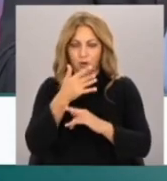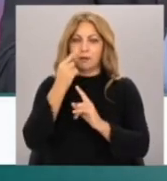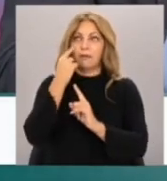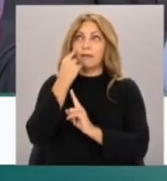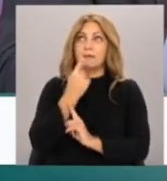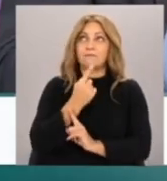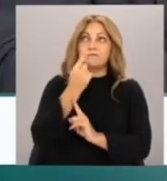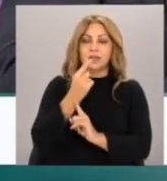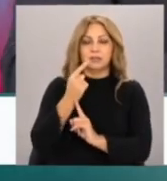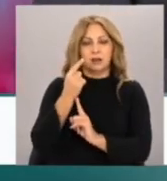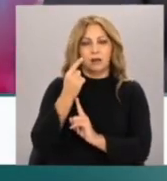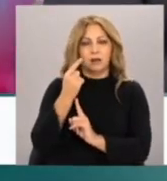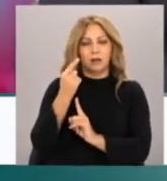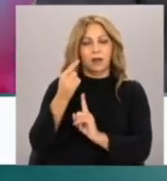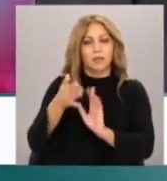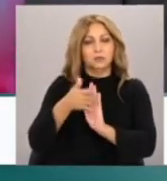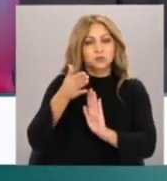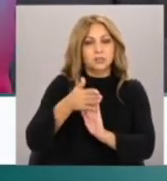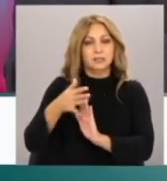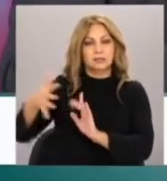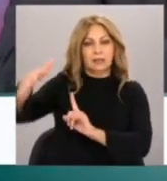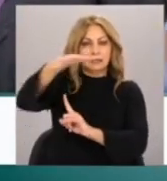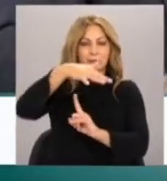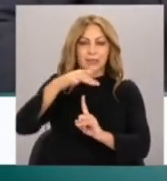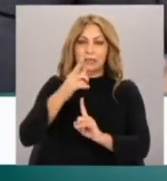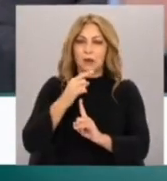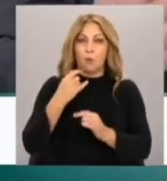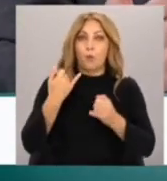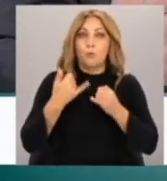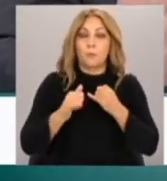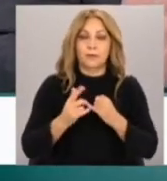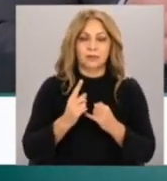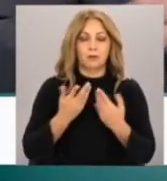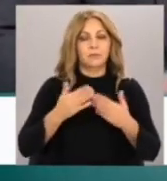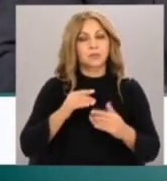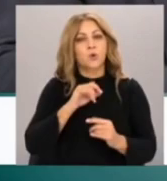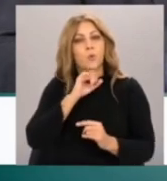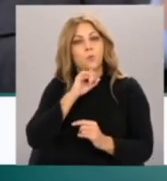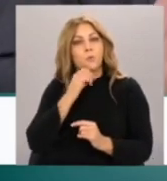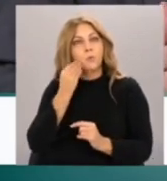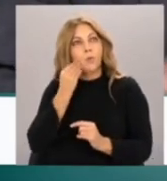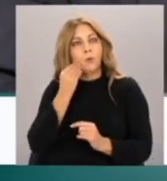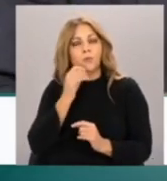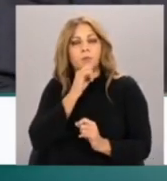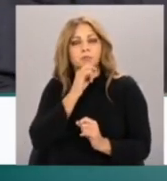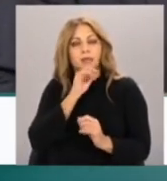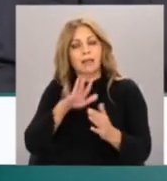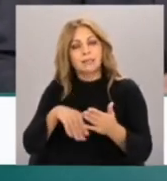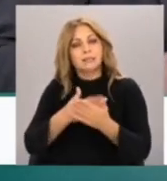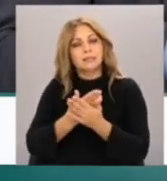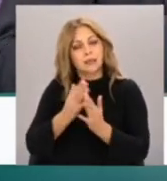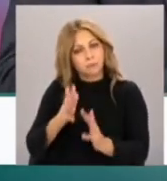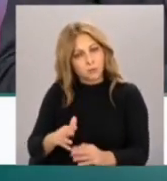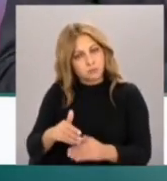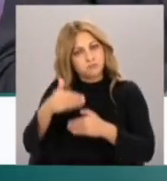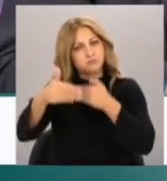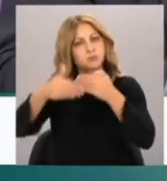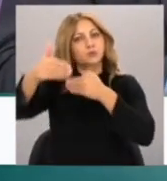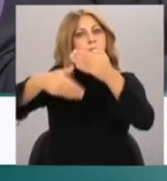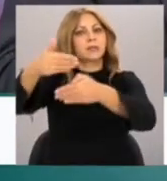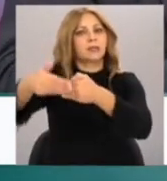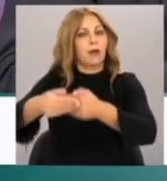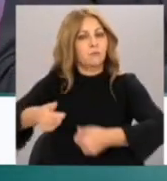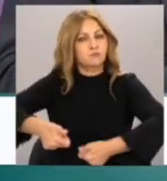climática que está à nossa frente não como uma ameaça ao crescimento mas como uma oportunidade de ter uma prosperidade partilhada um